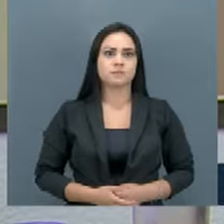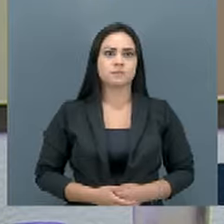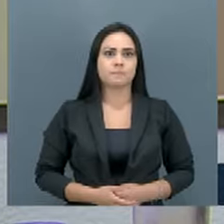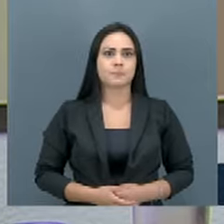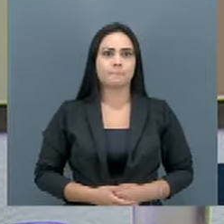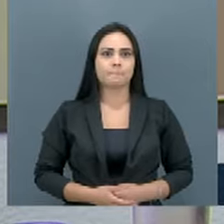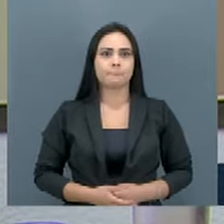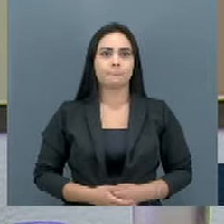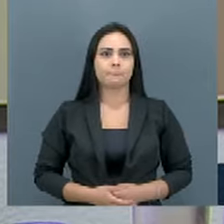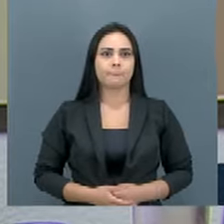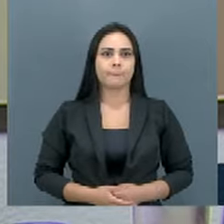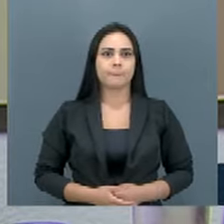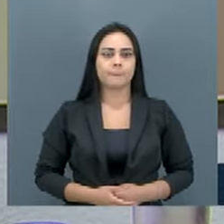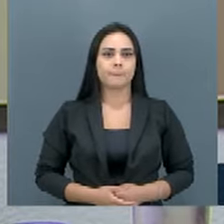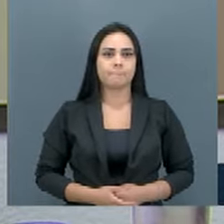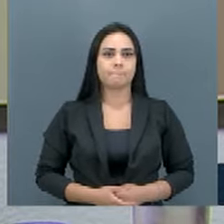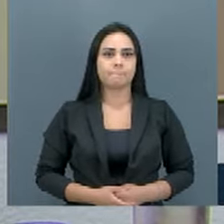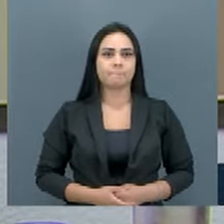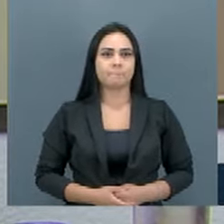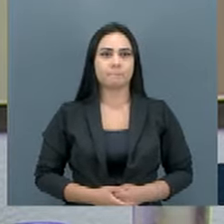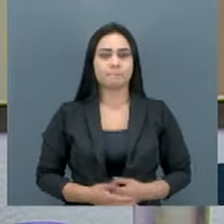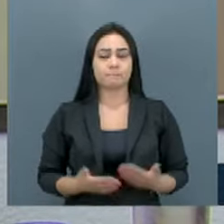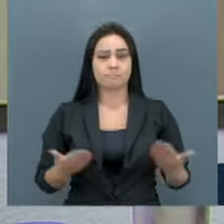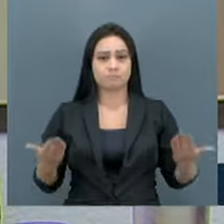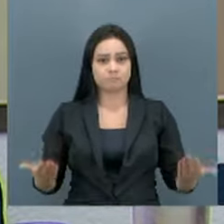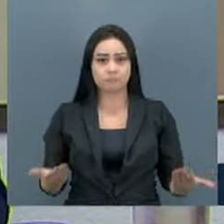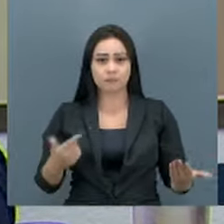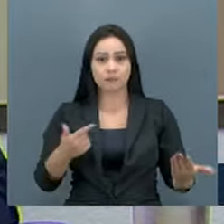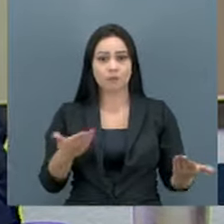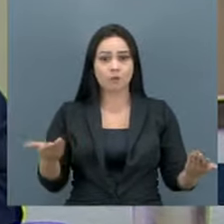Então, quero me finalizar